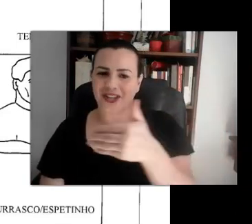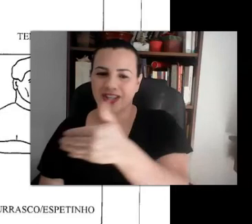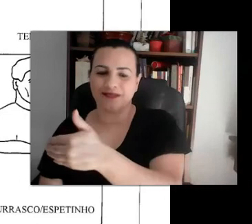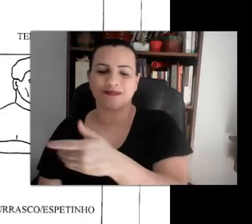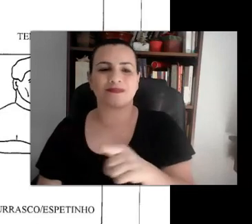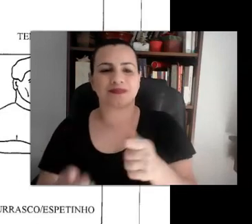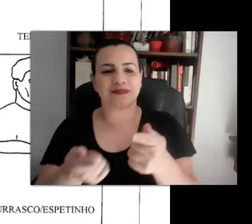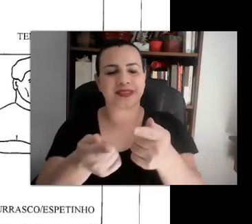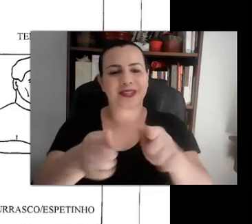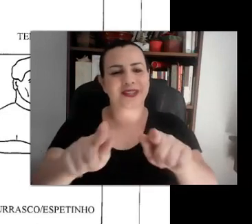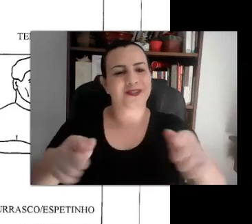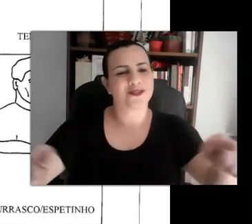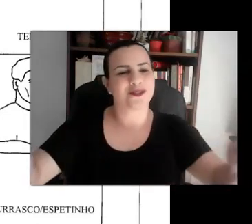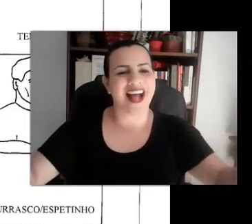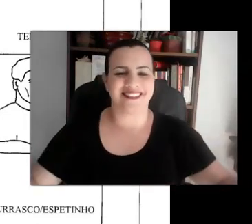Peixe.